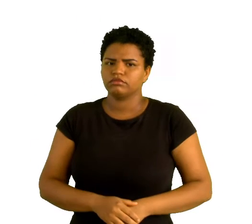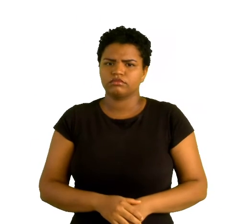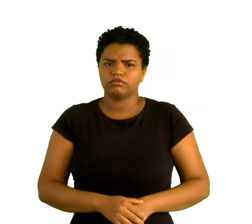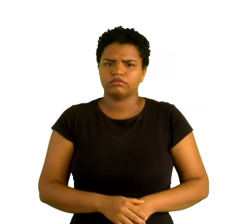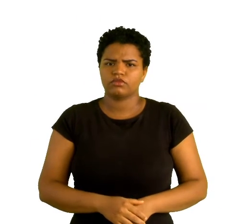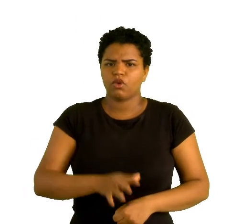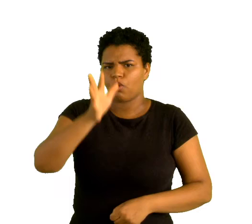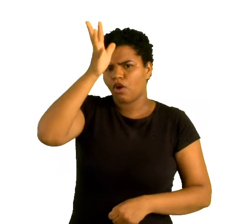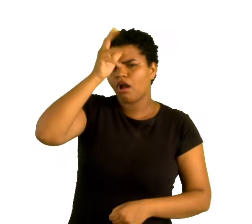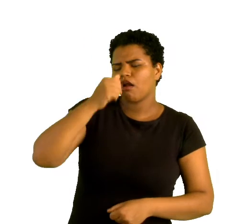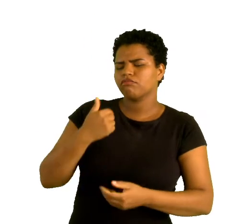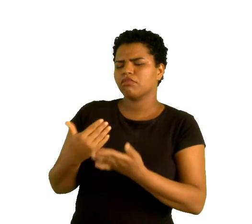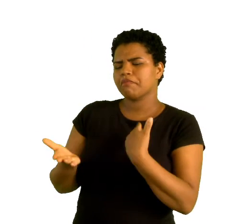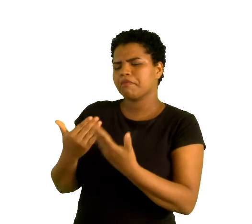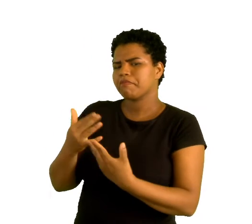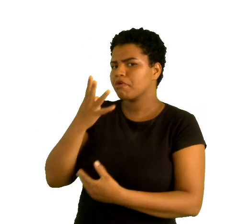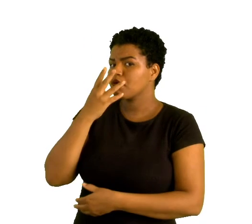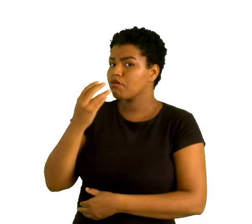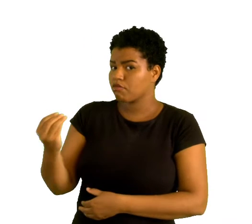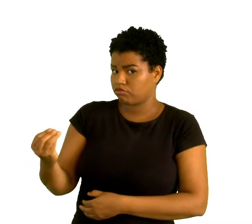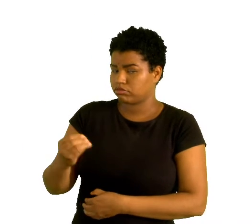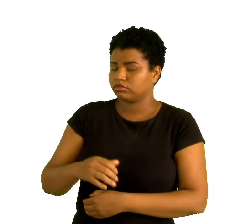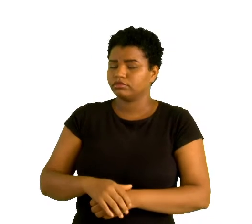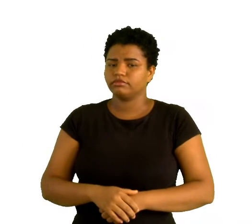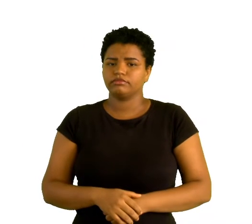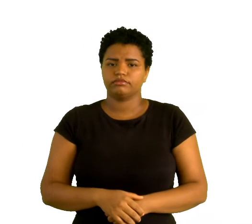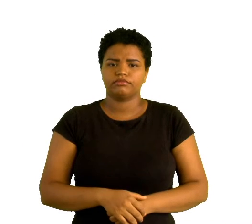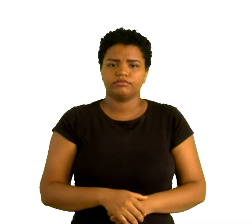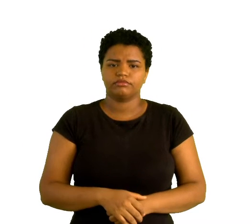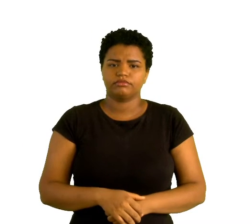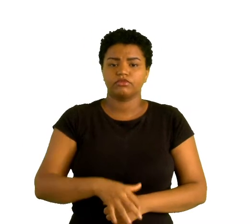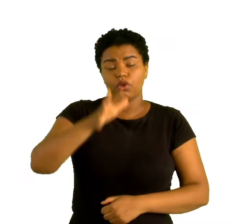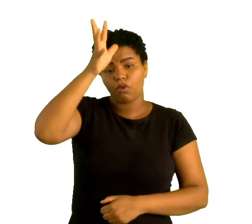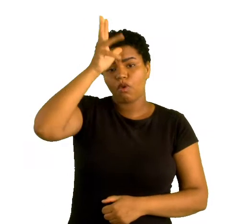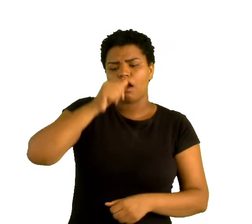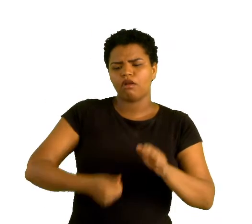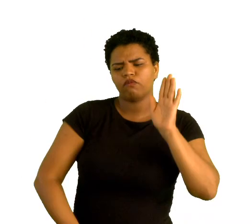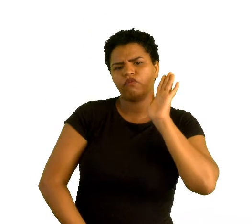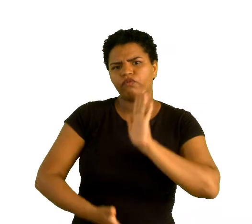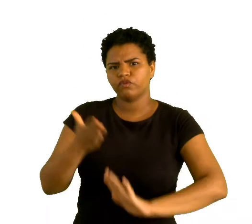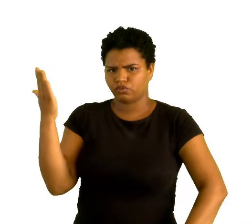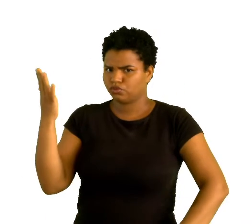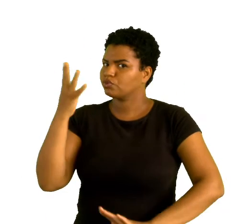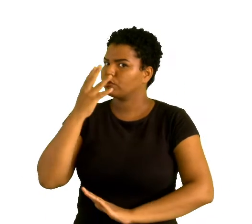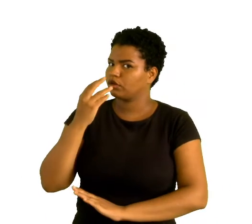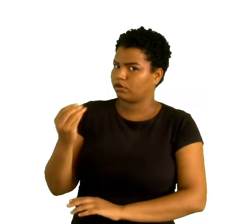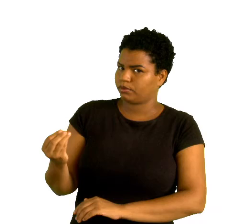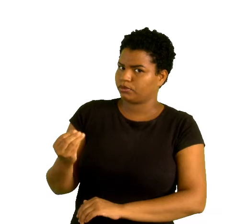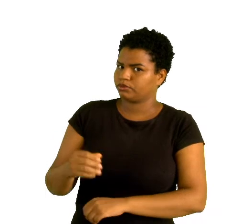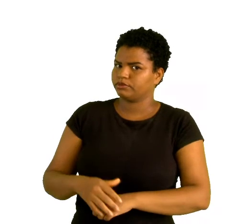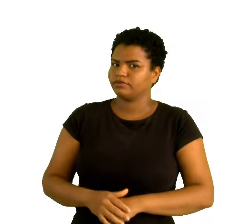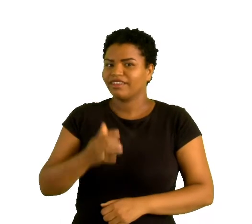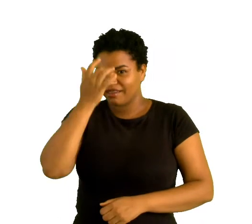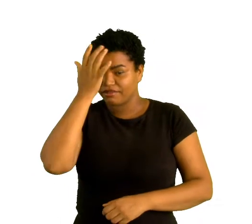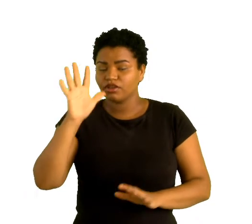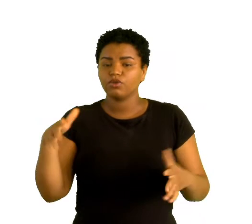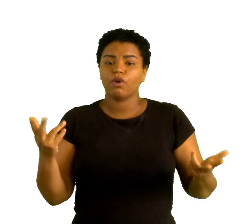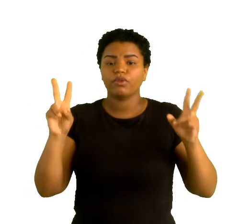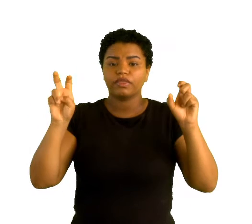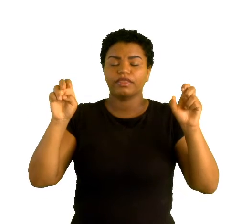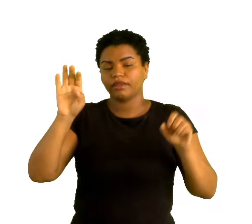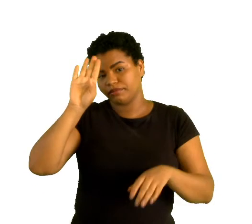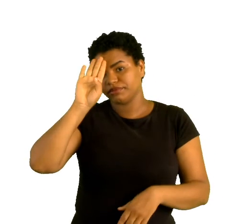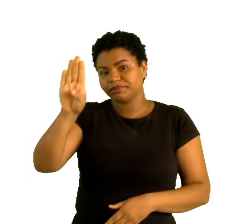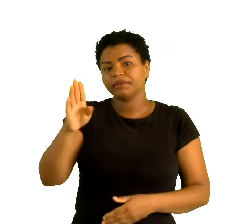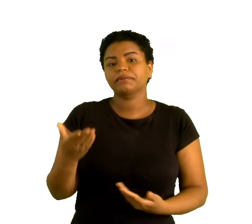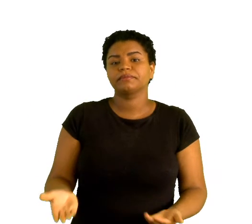com a raposa? Ou o galo que fugiu da raposa? Essa tá fácil. Qual é o tema central? Foi